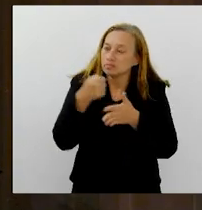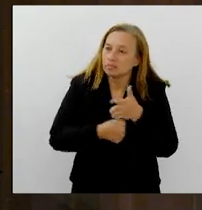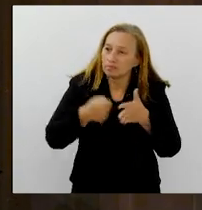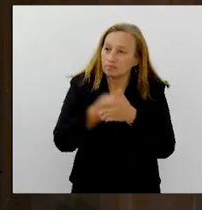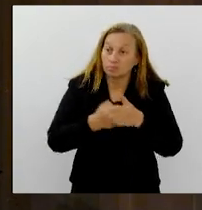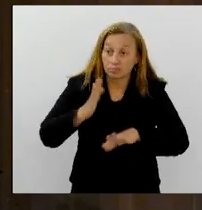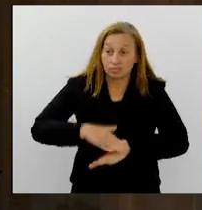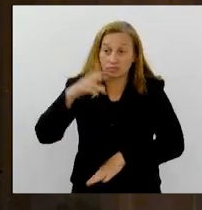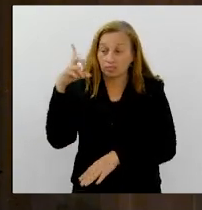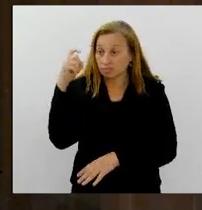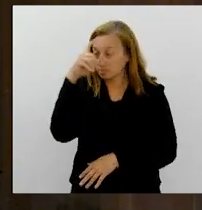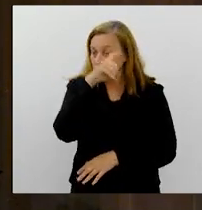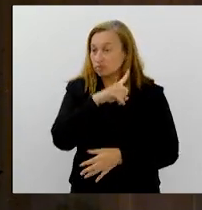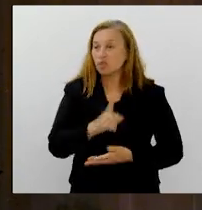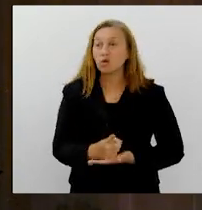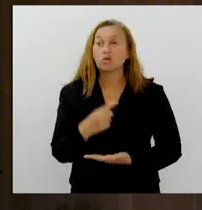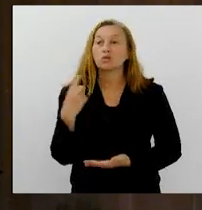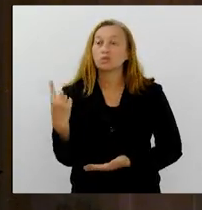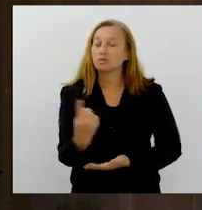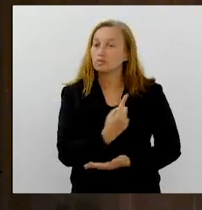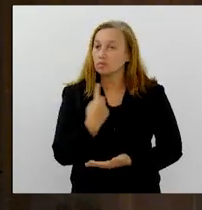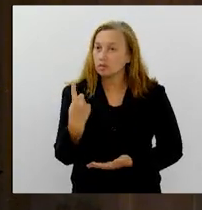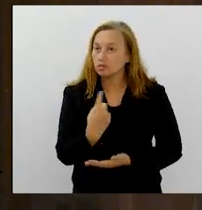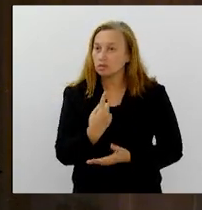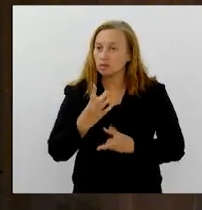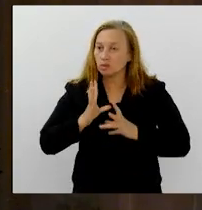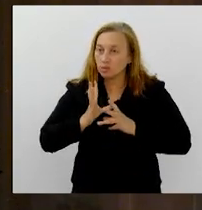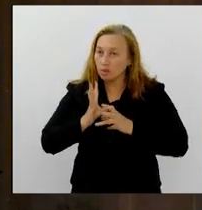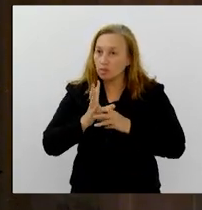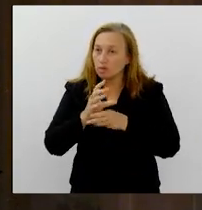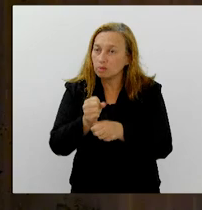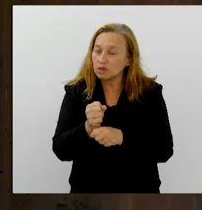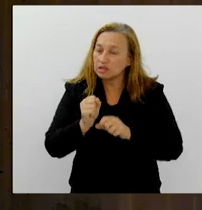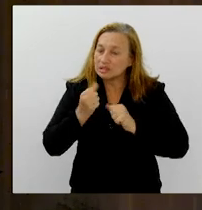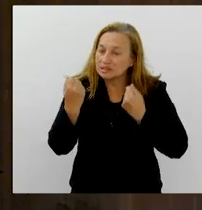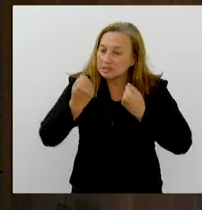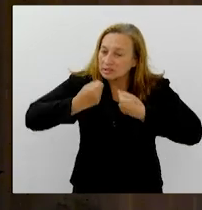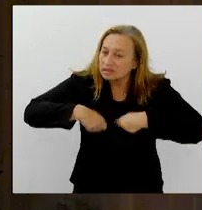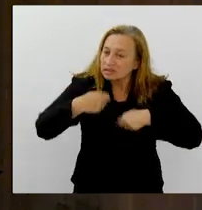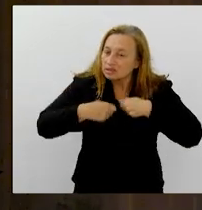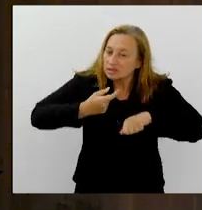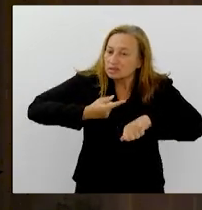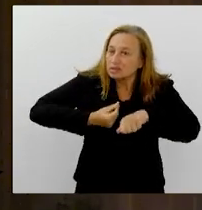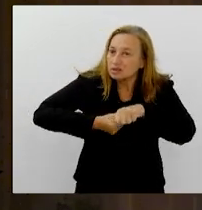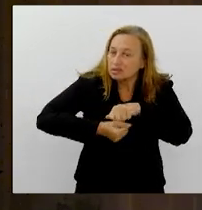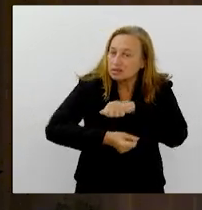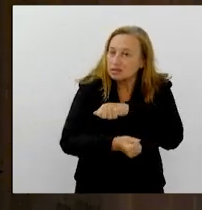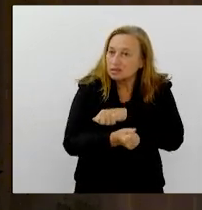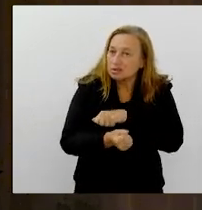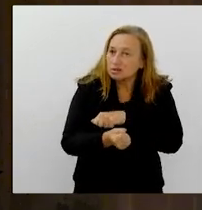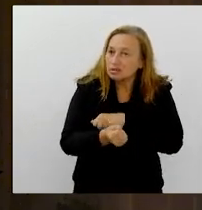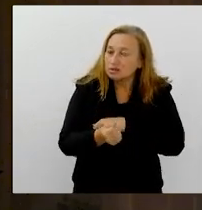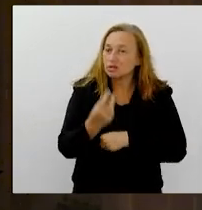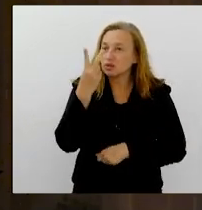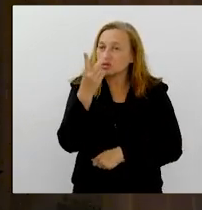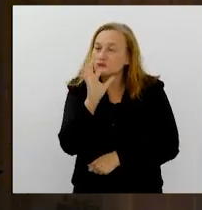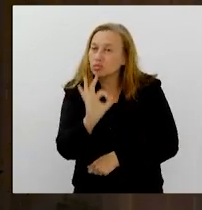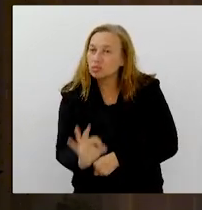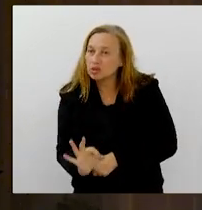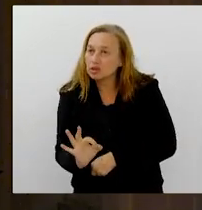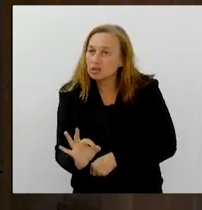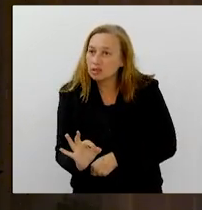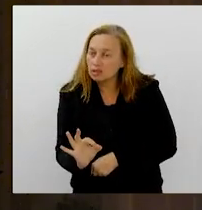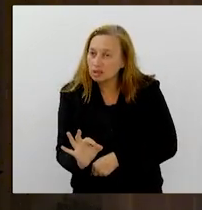difícil. Nós acumulamos a necessidade de investir pelo menos 2% da receita